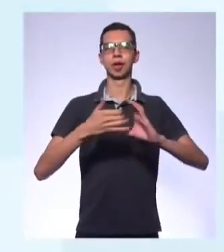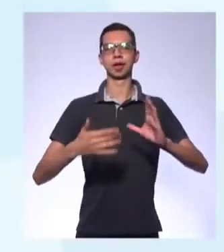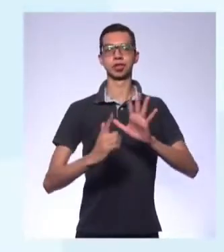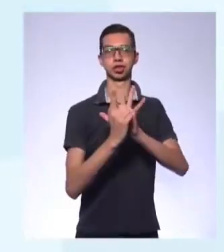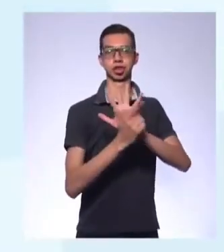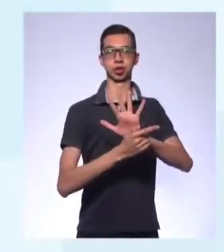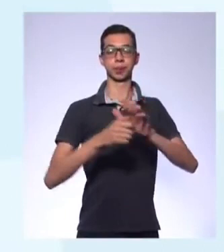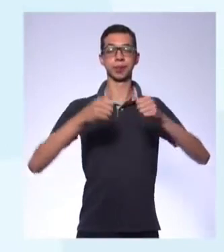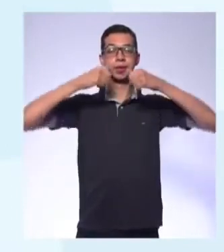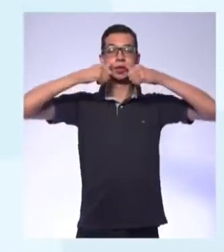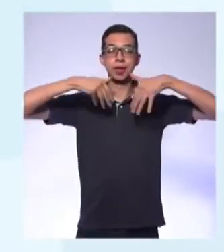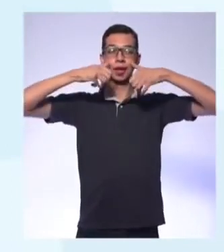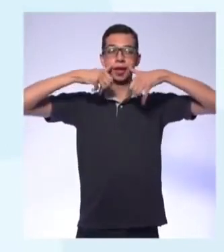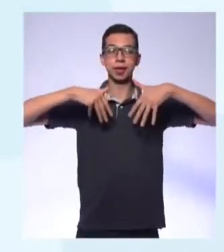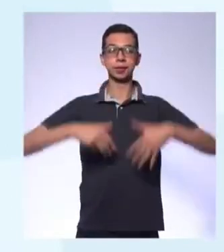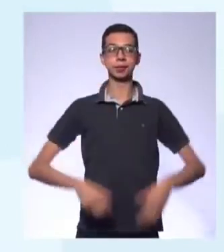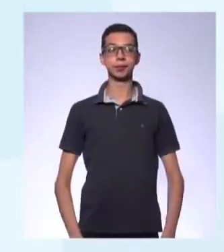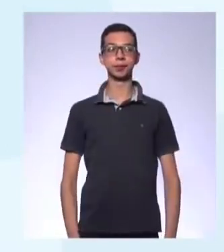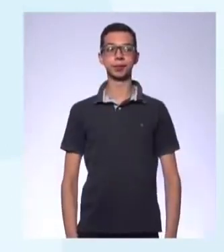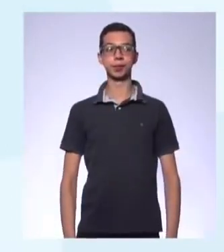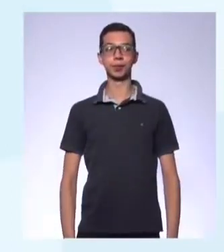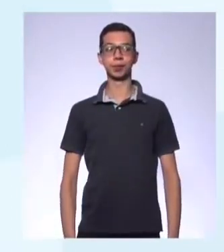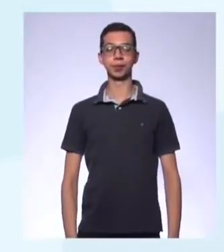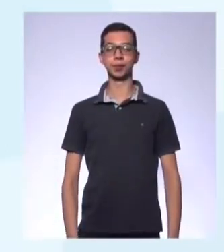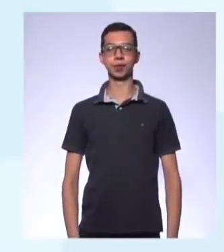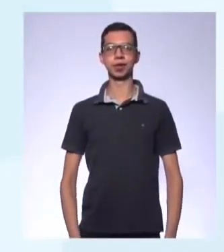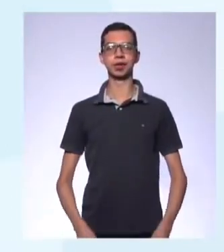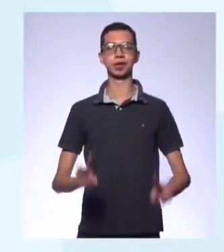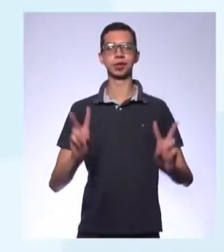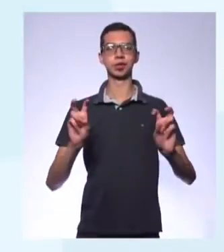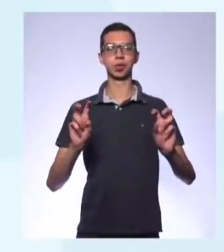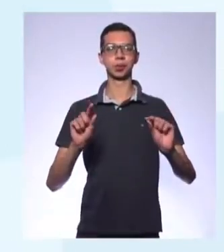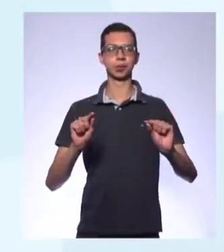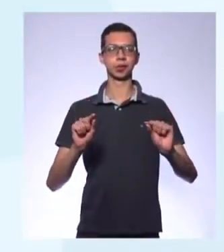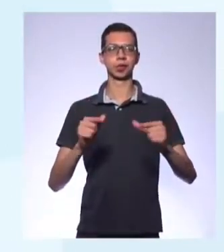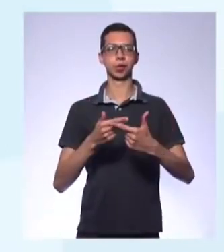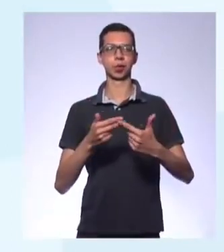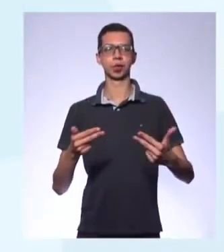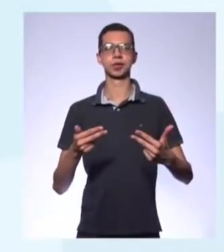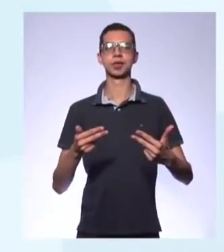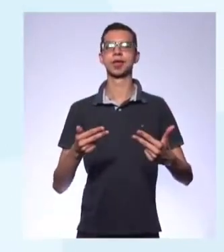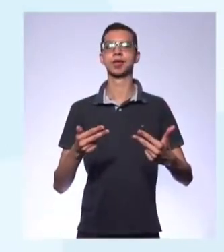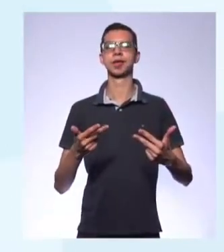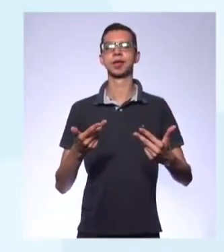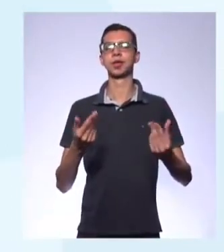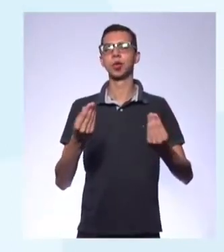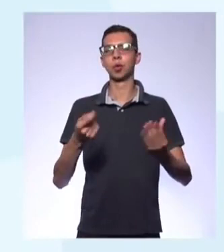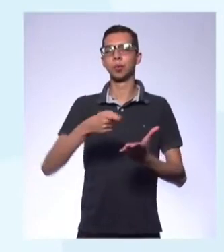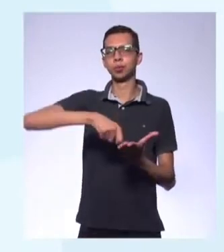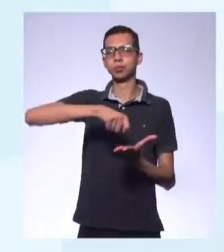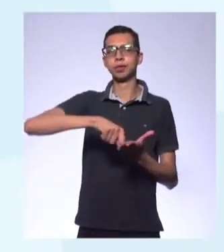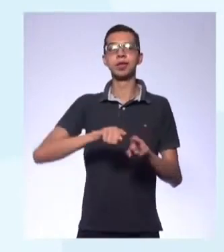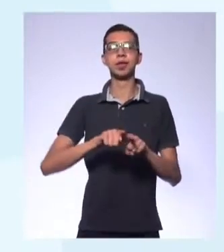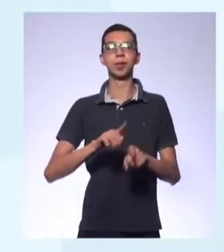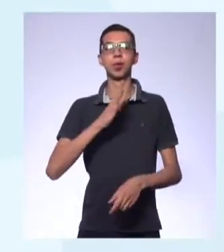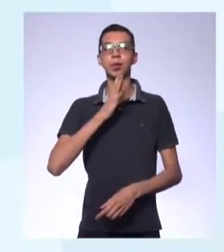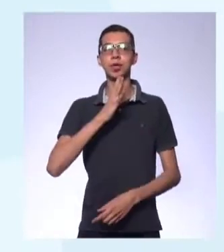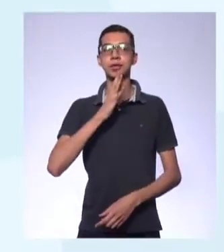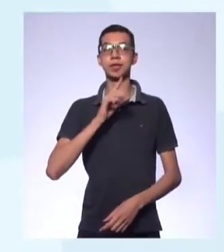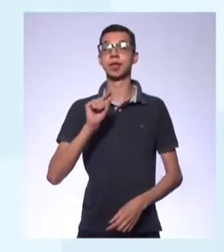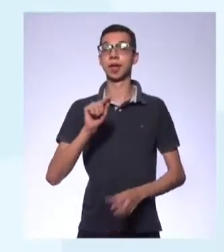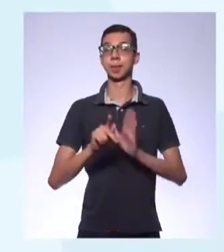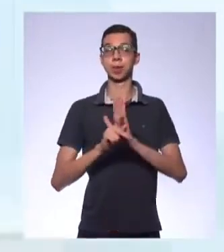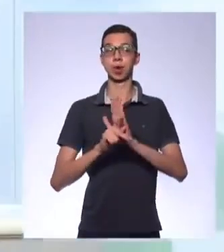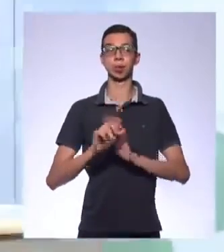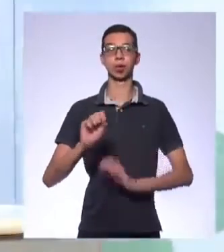textual dramático, considerando as condições de produção, e conhecer uma das suas grandes obras, as obras de Shakespeare,